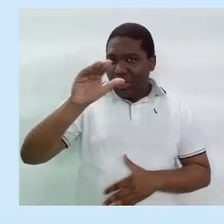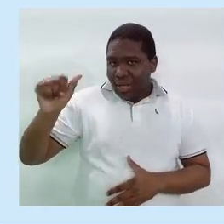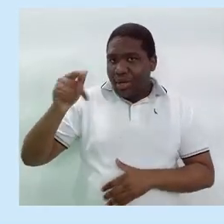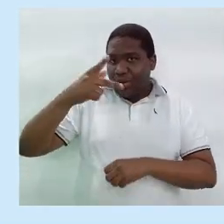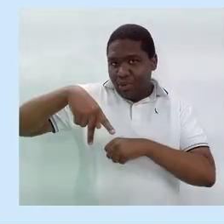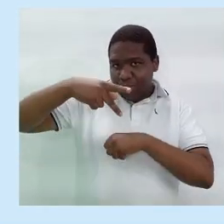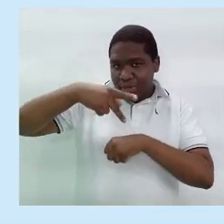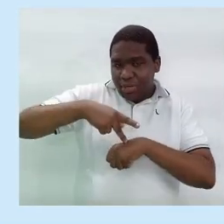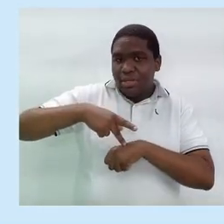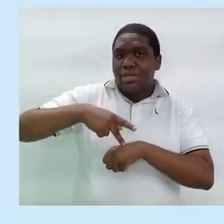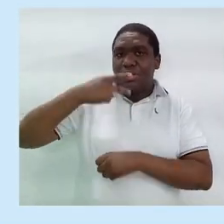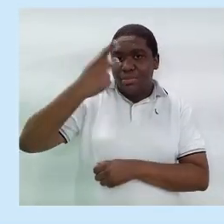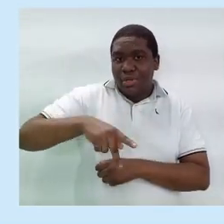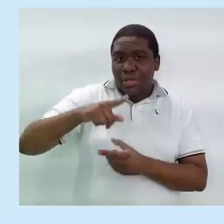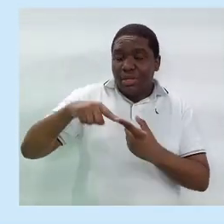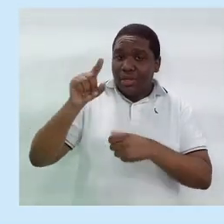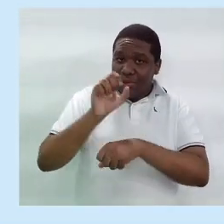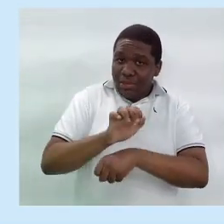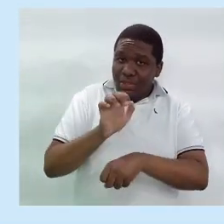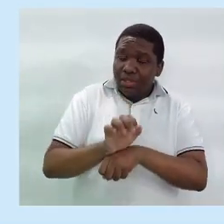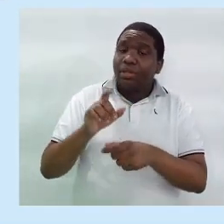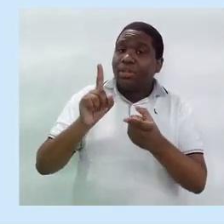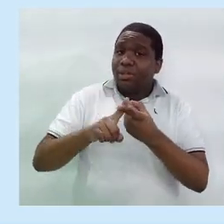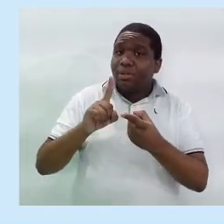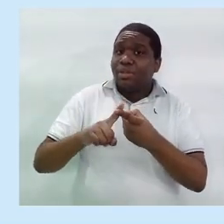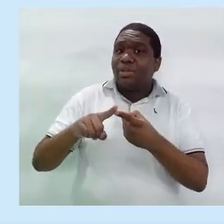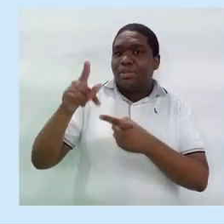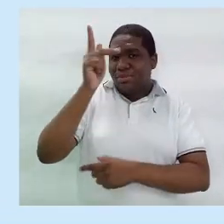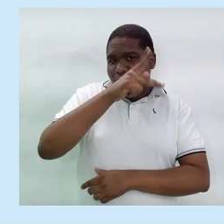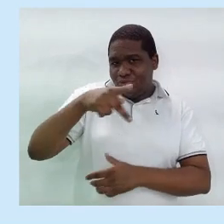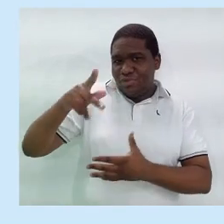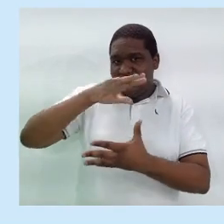nosso país, em nosso estado. Também aqui é o